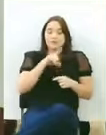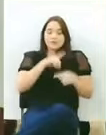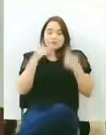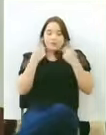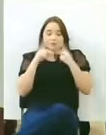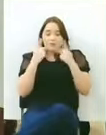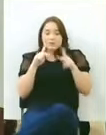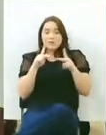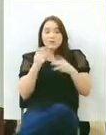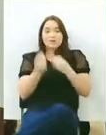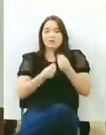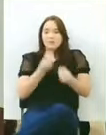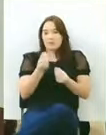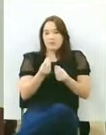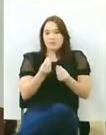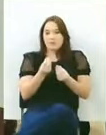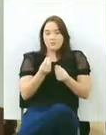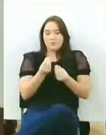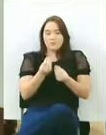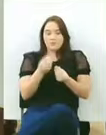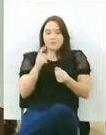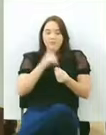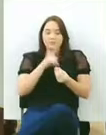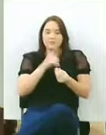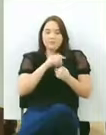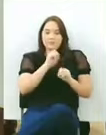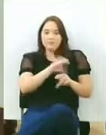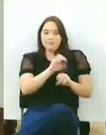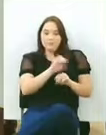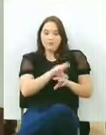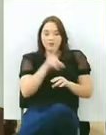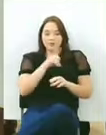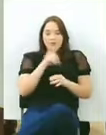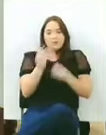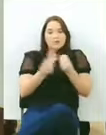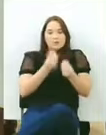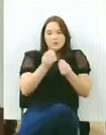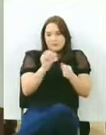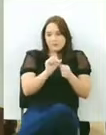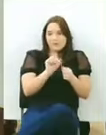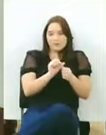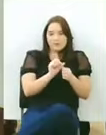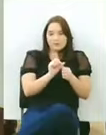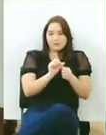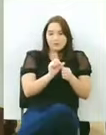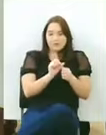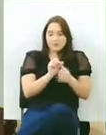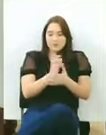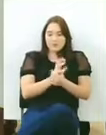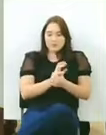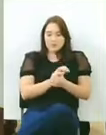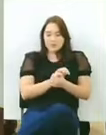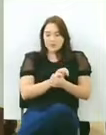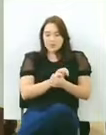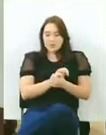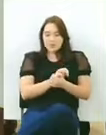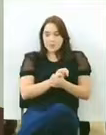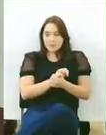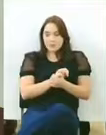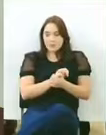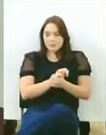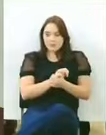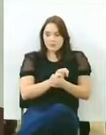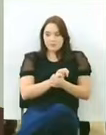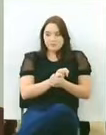os presbíteros trabalhando junto, sempre trabalhando por meio de contrastes, aquilo que deve ser